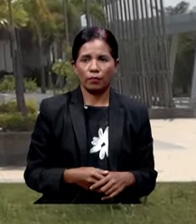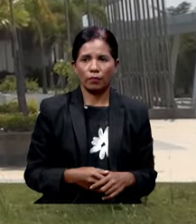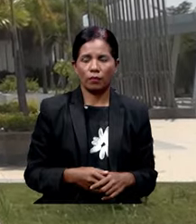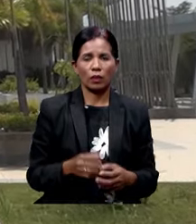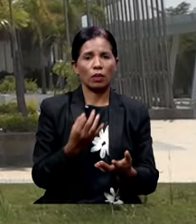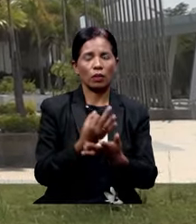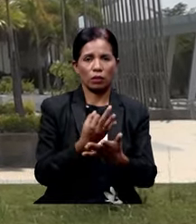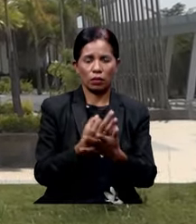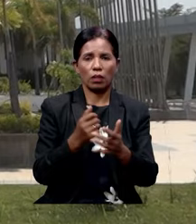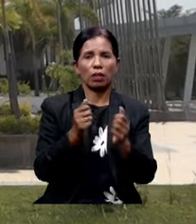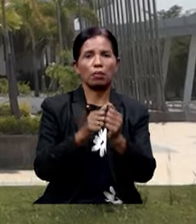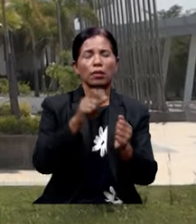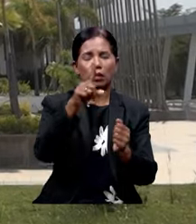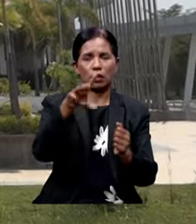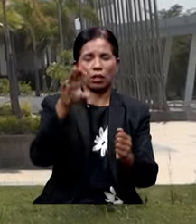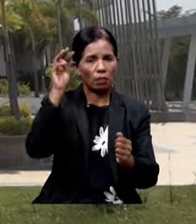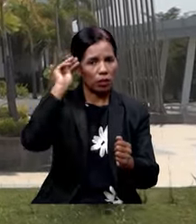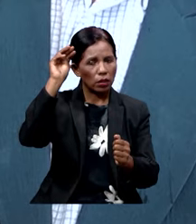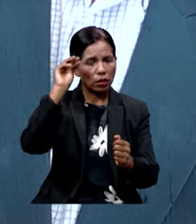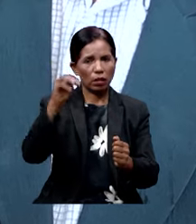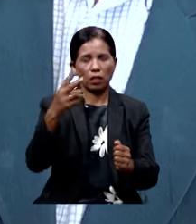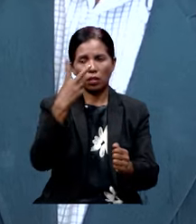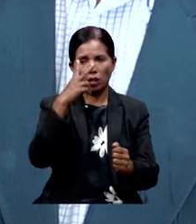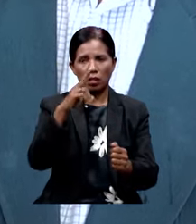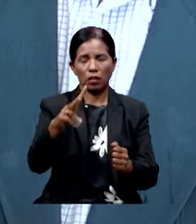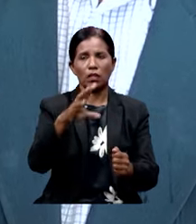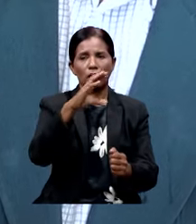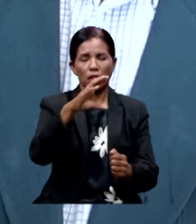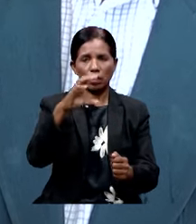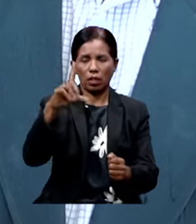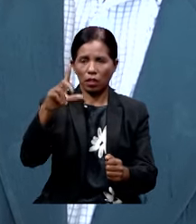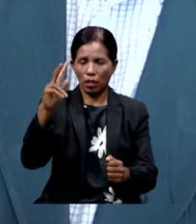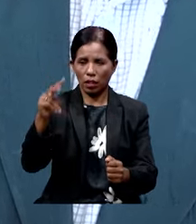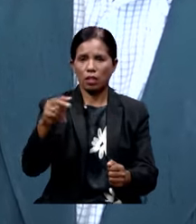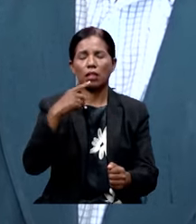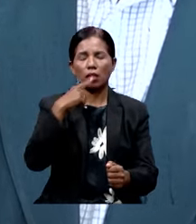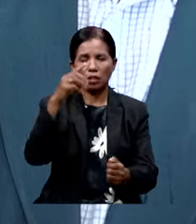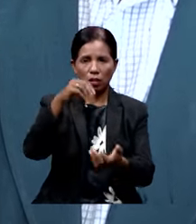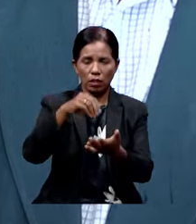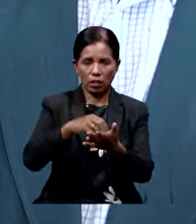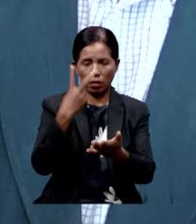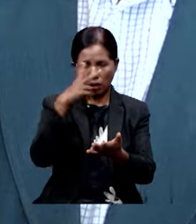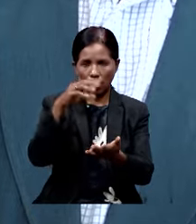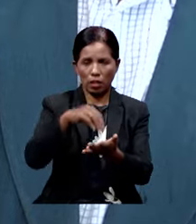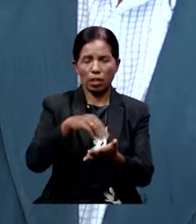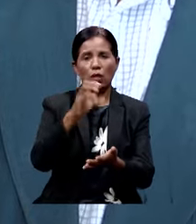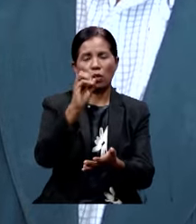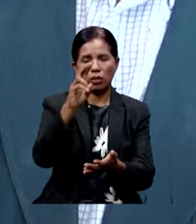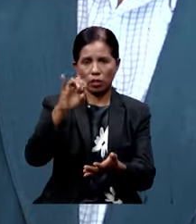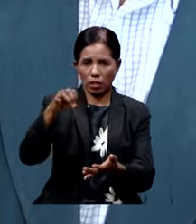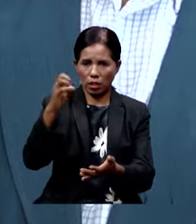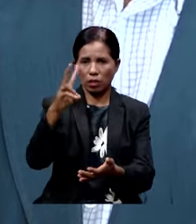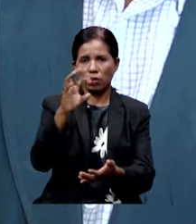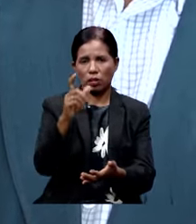Orçamento tocam atos e darecem no Ministério Assunto Combatente e Libertação Nacional propõe e a revisão Orçamento Geral Estado Tina